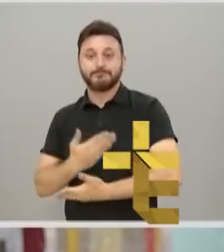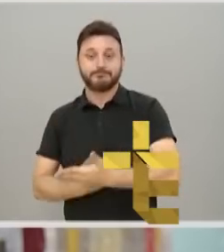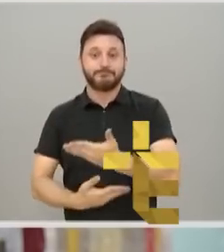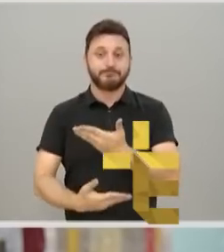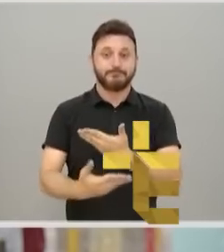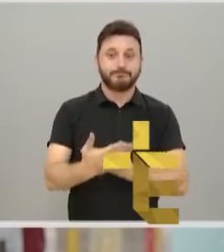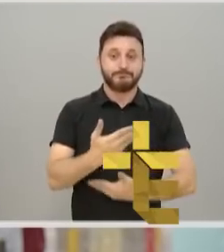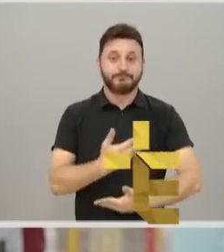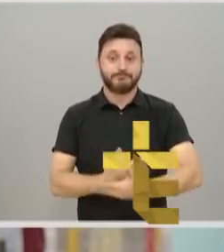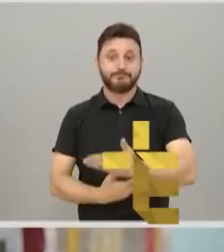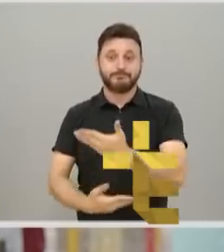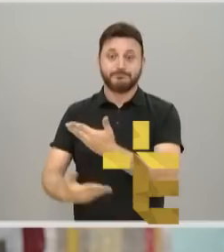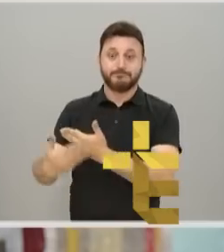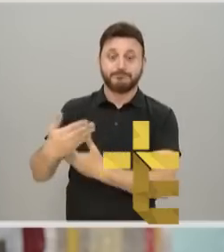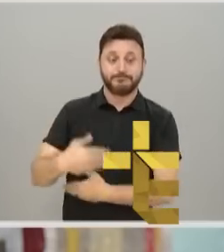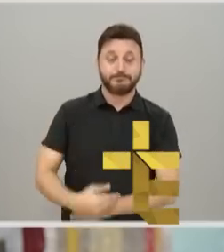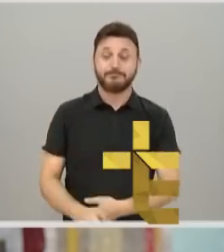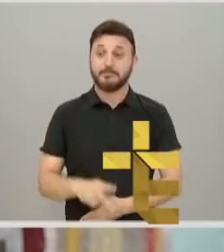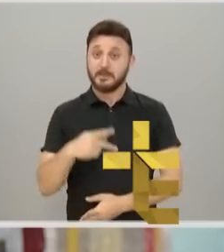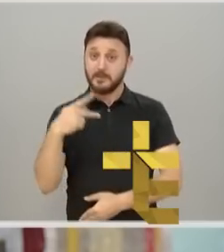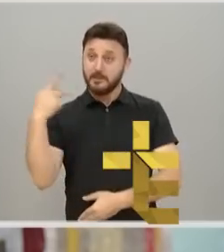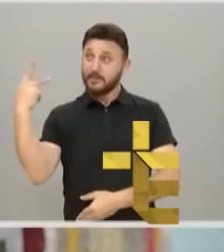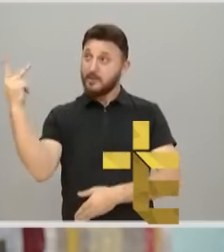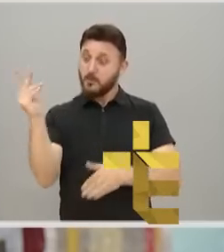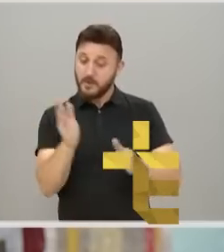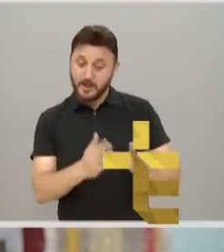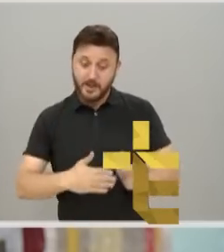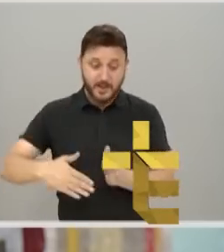Ensinarei vosso caminho aos